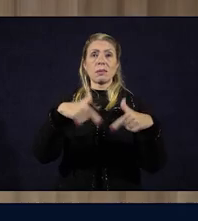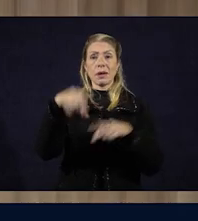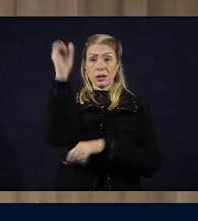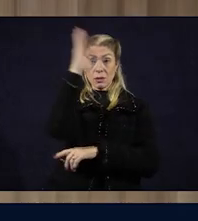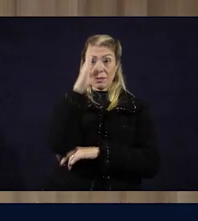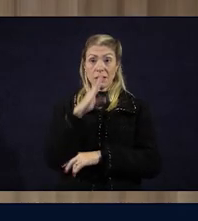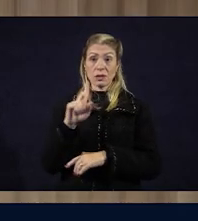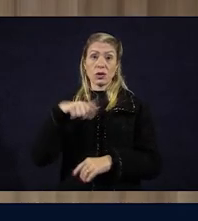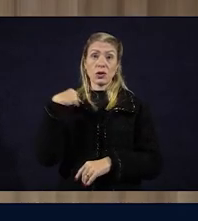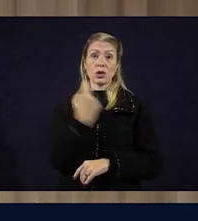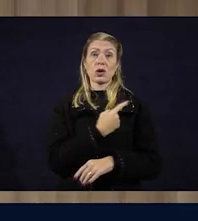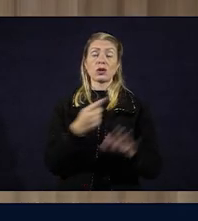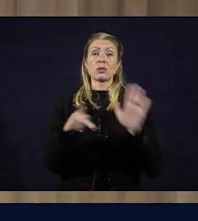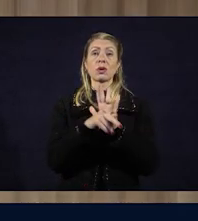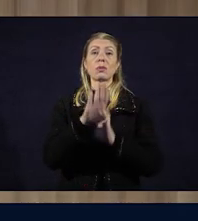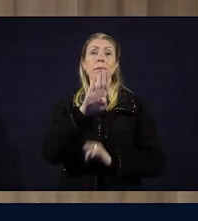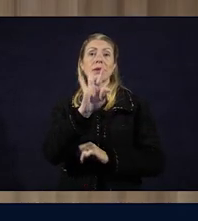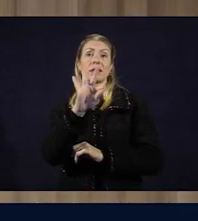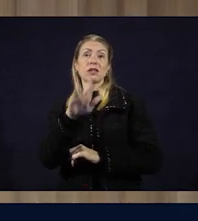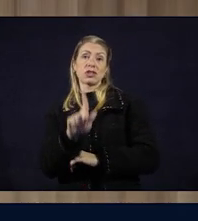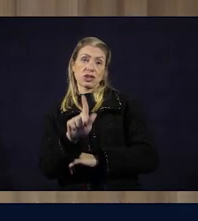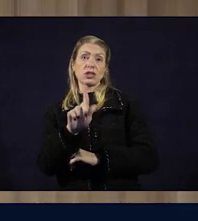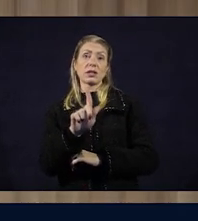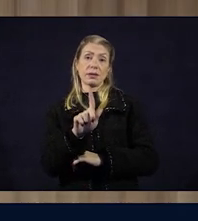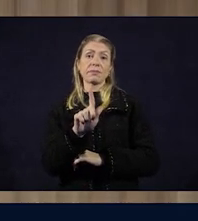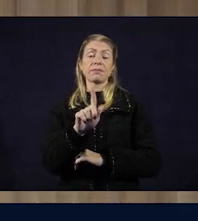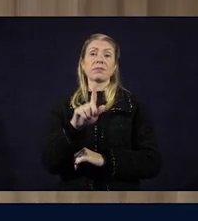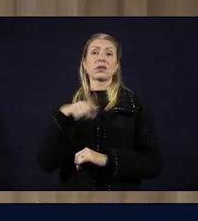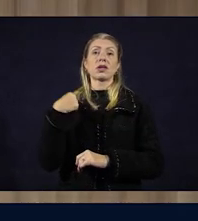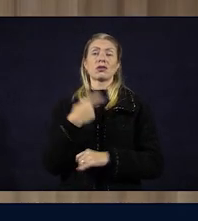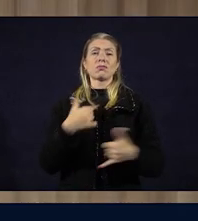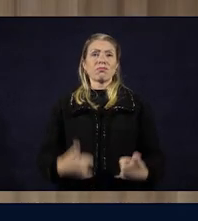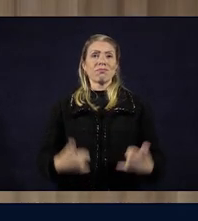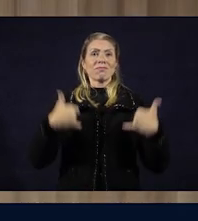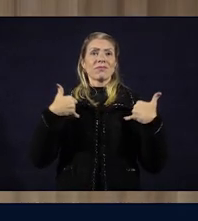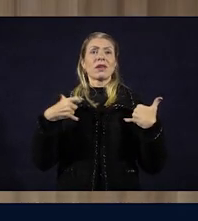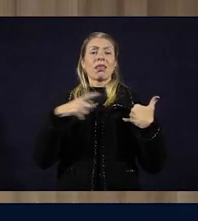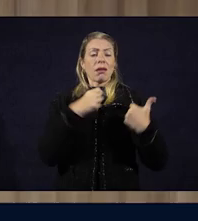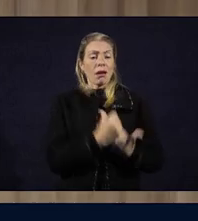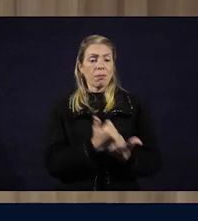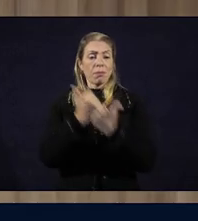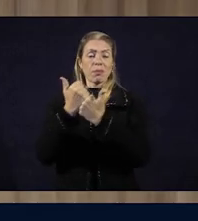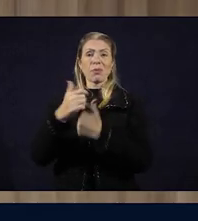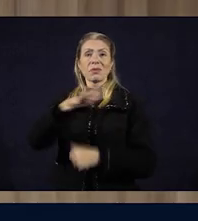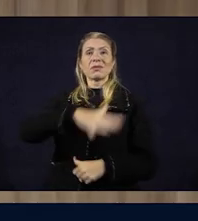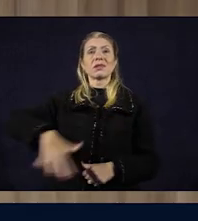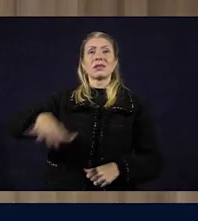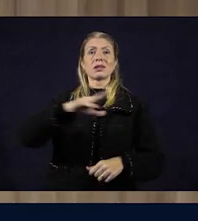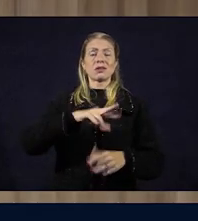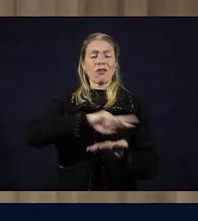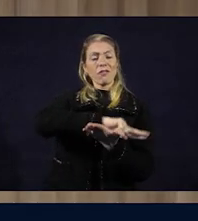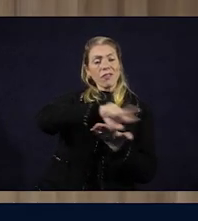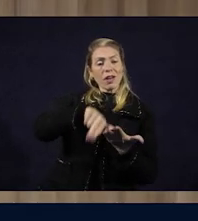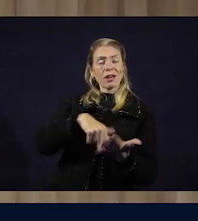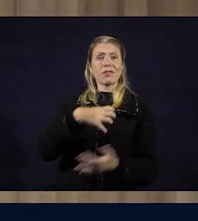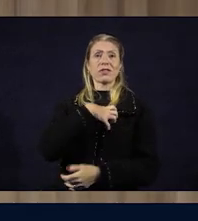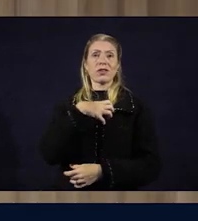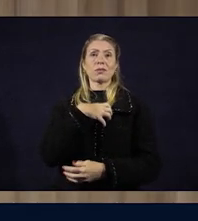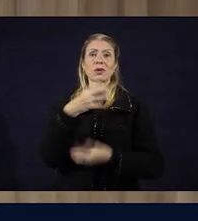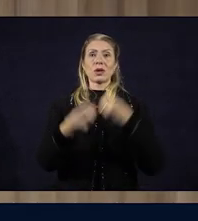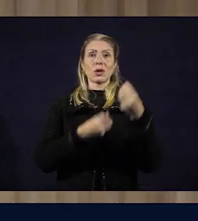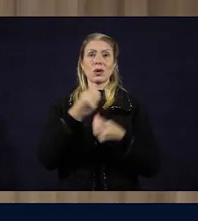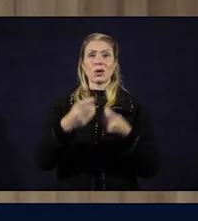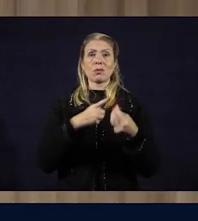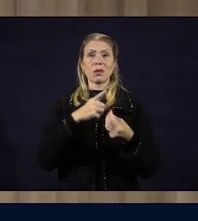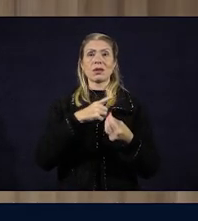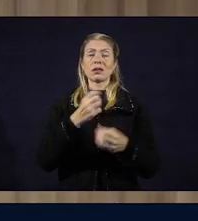para nós do BTG pactual é um orgulho e uma honra apoiasse setor de várias maneiras esse setor que como